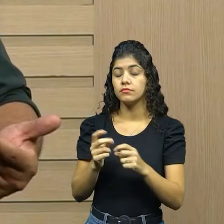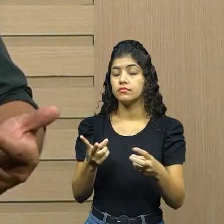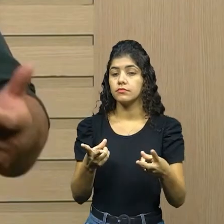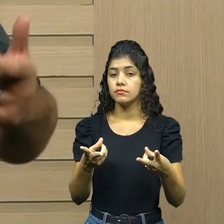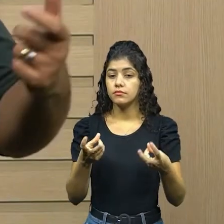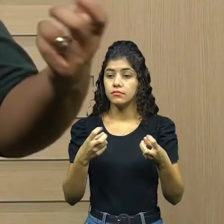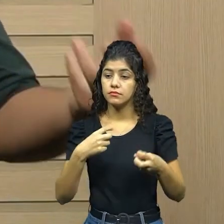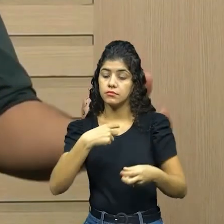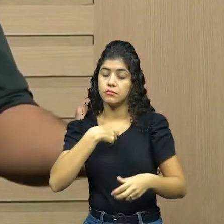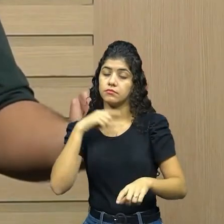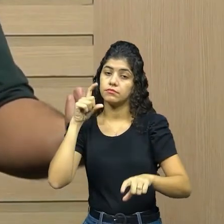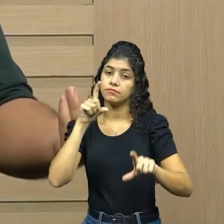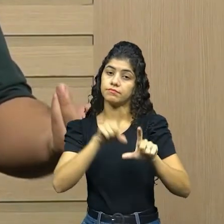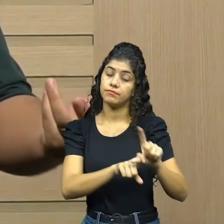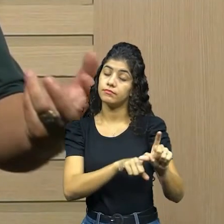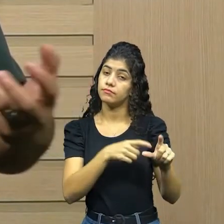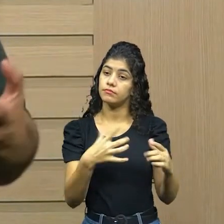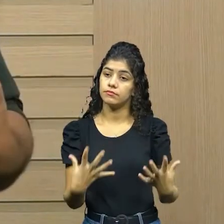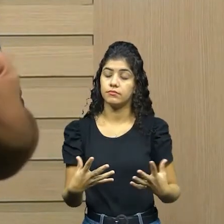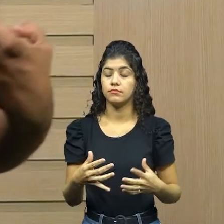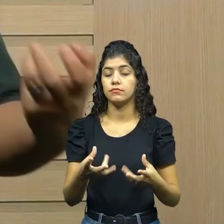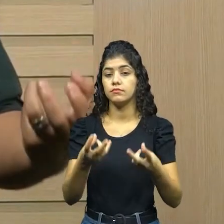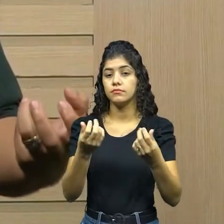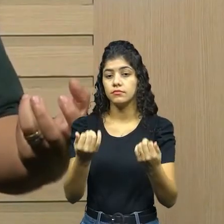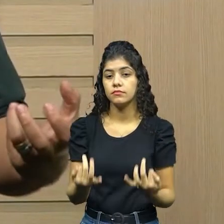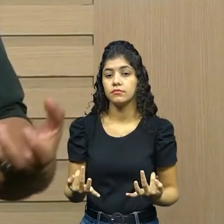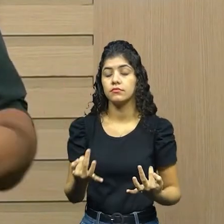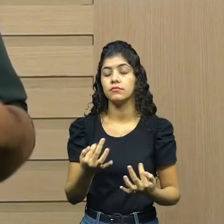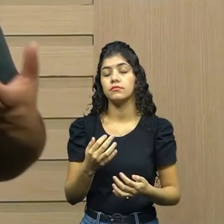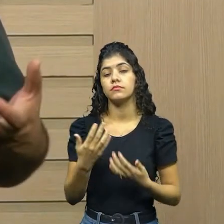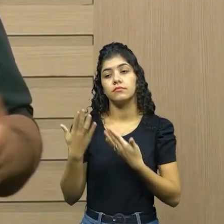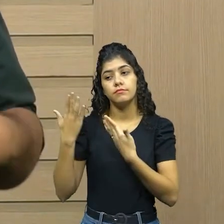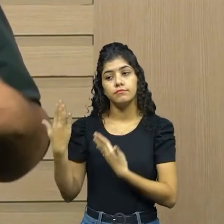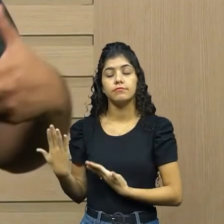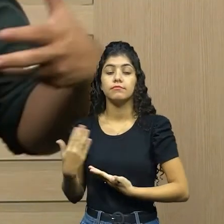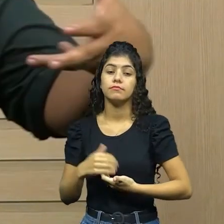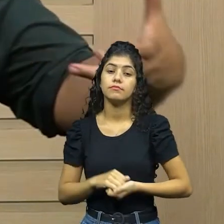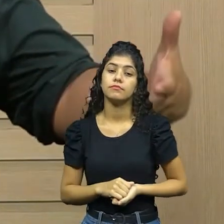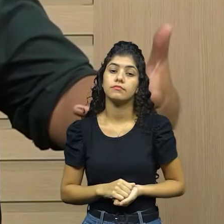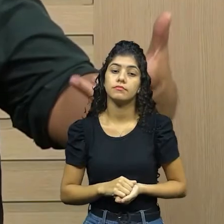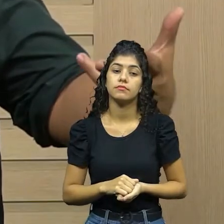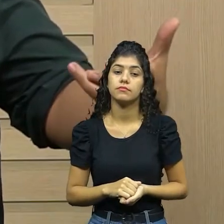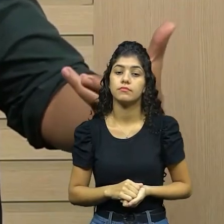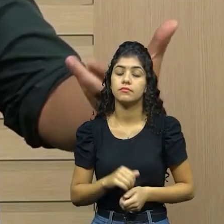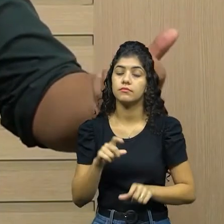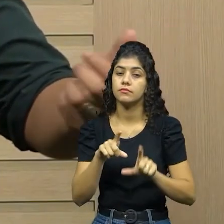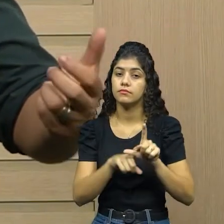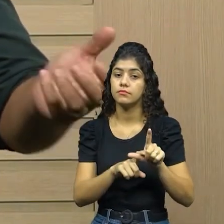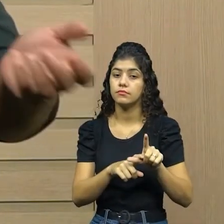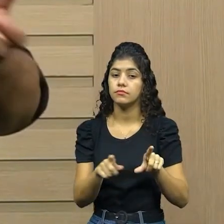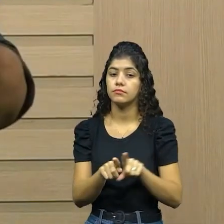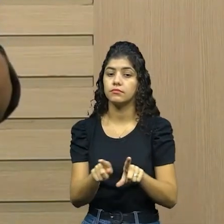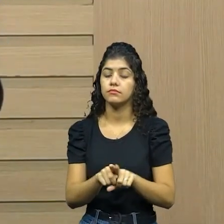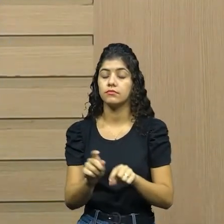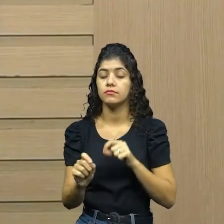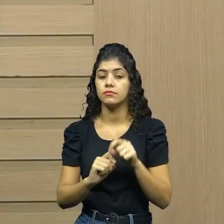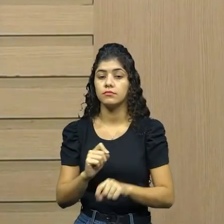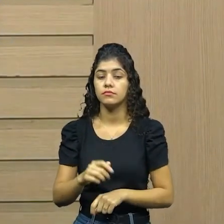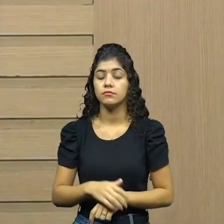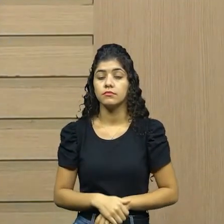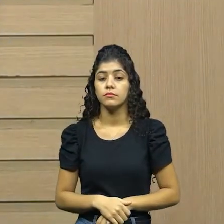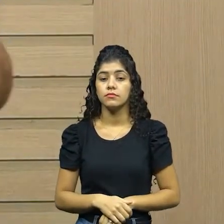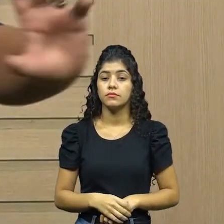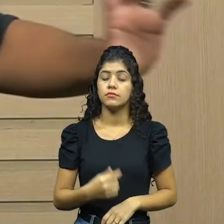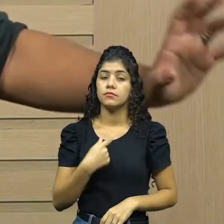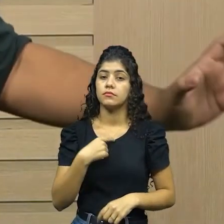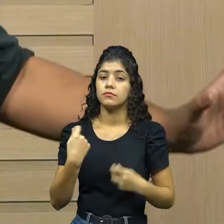eu dependo dele. Então nós chamamos de cadeia de suprimento, ele depende. Outra coisa também pode ser externo,